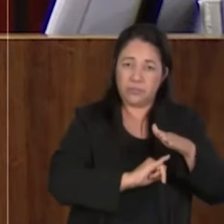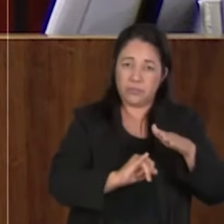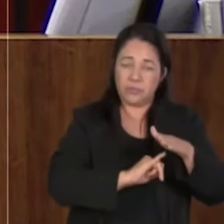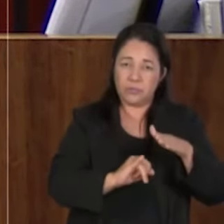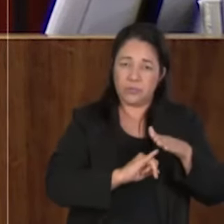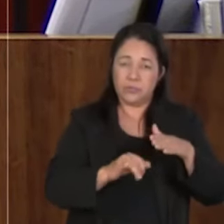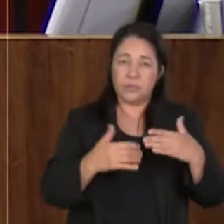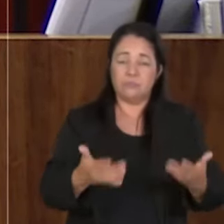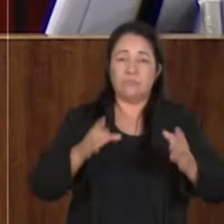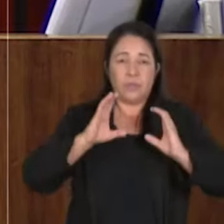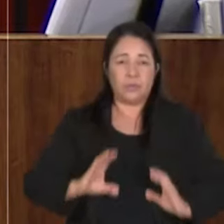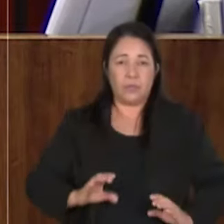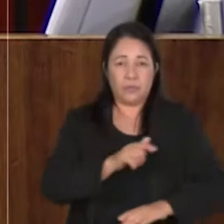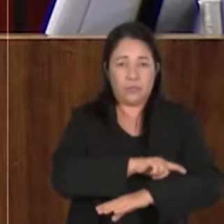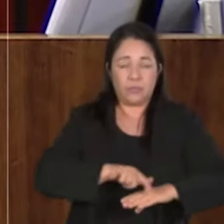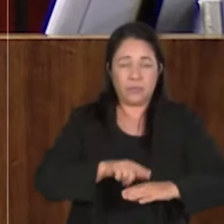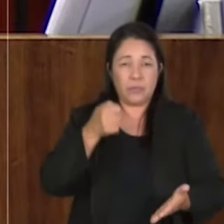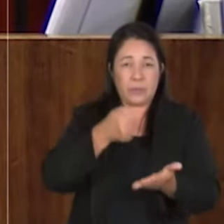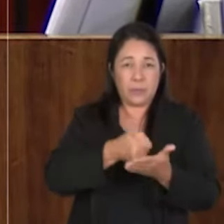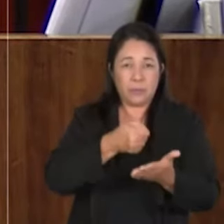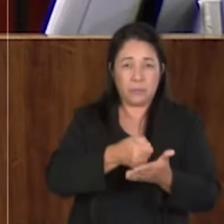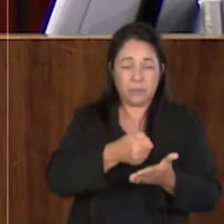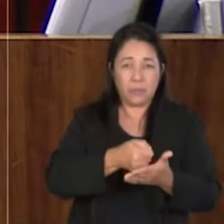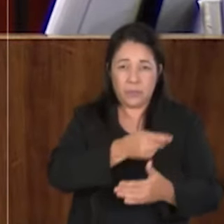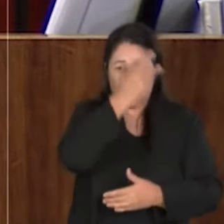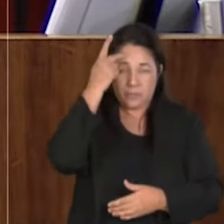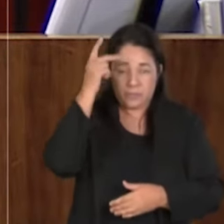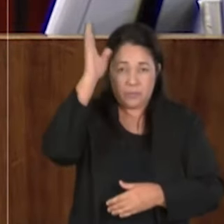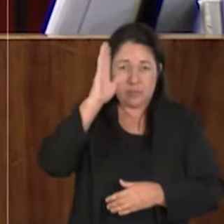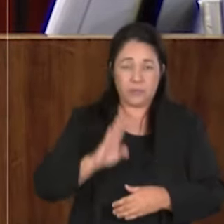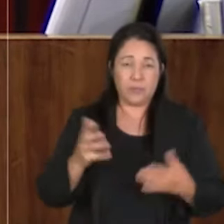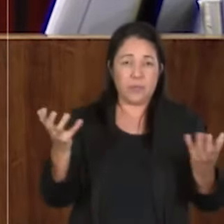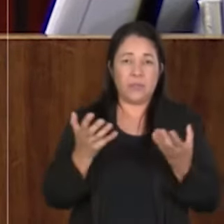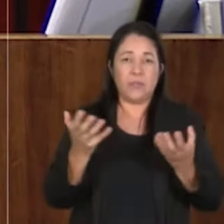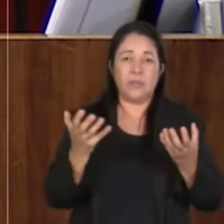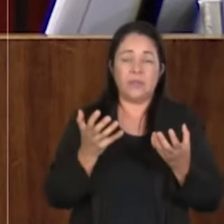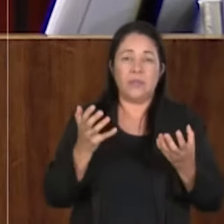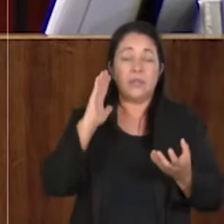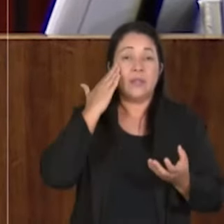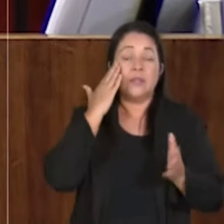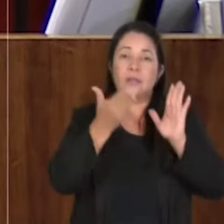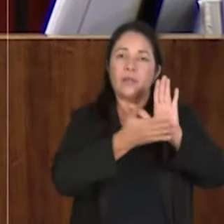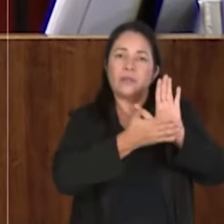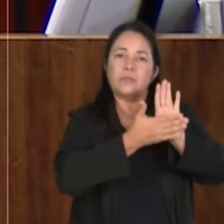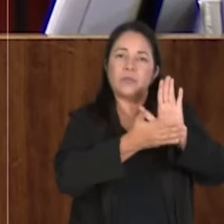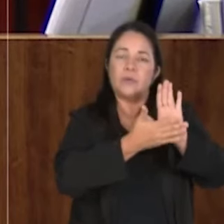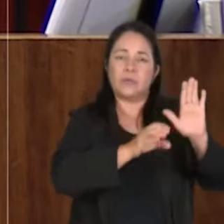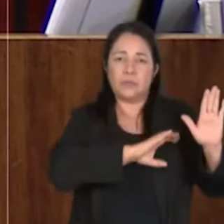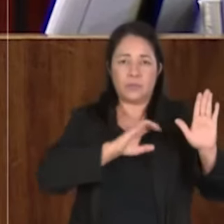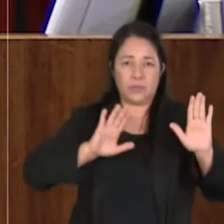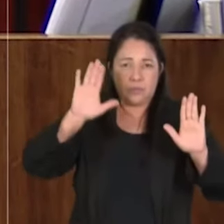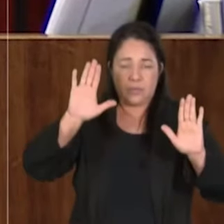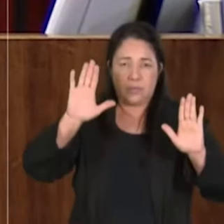incivil descompostura, impõe-se às pessoas honradas do país que querem apenas entender as propostas que os candidatos